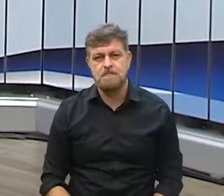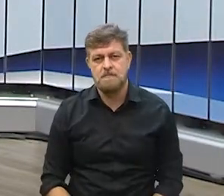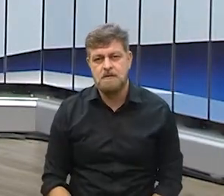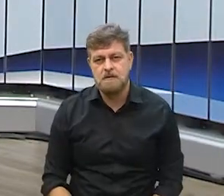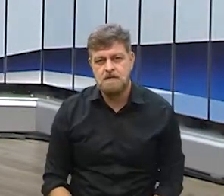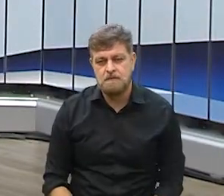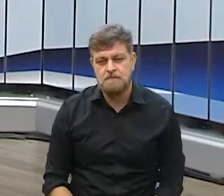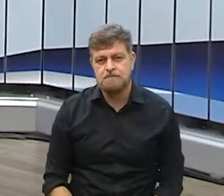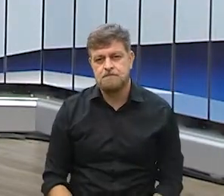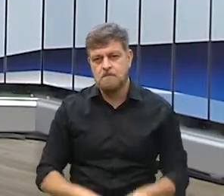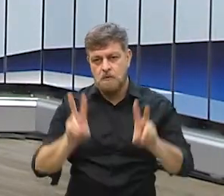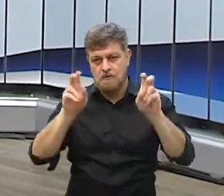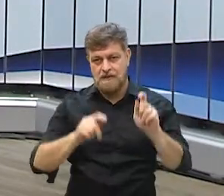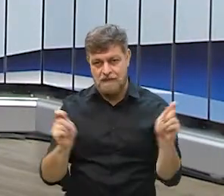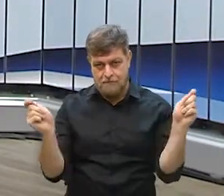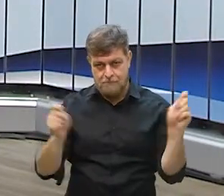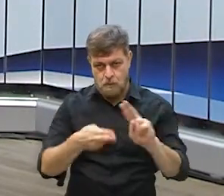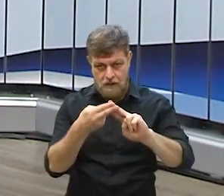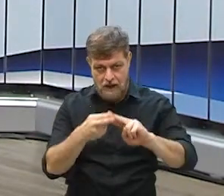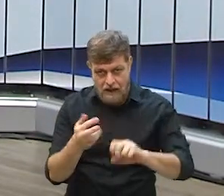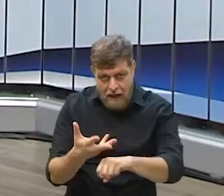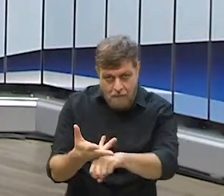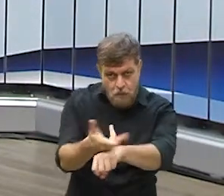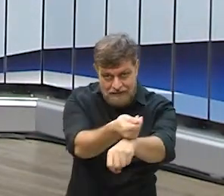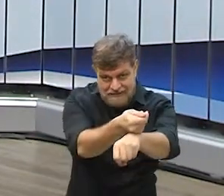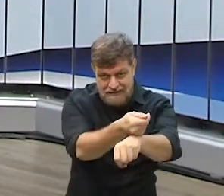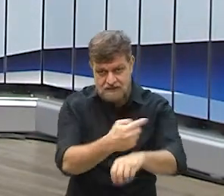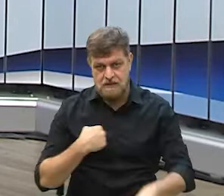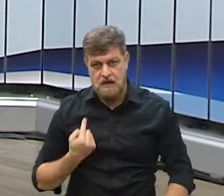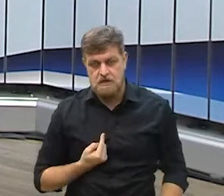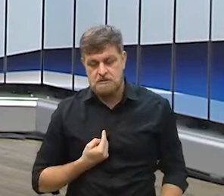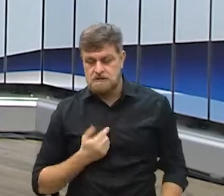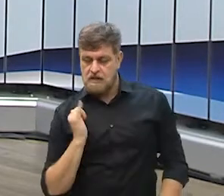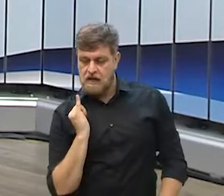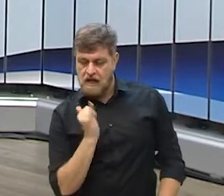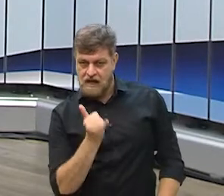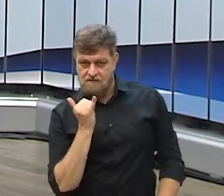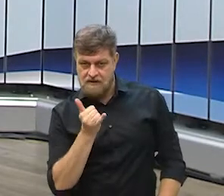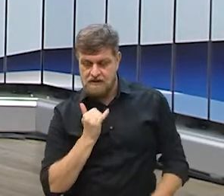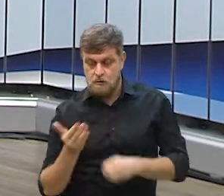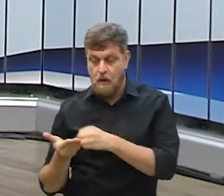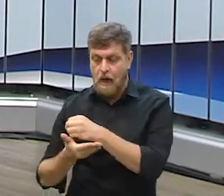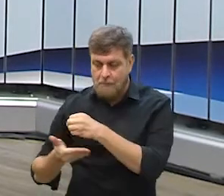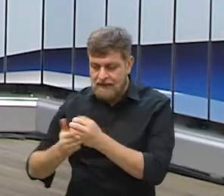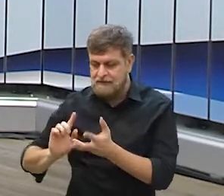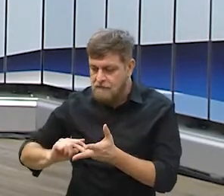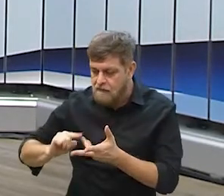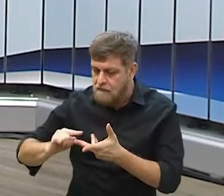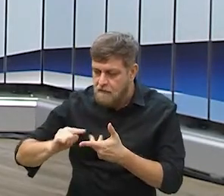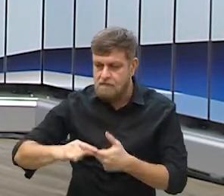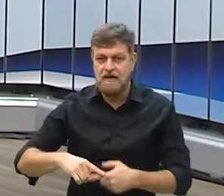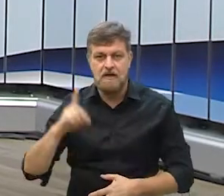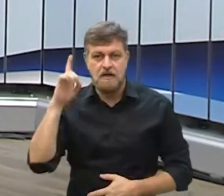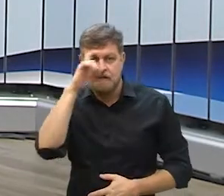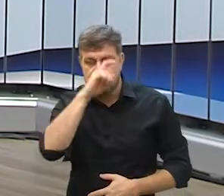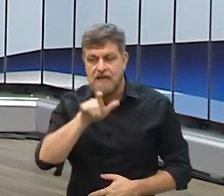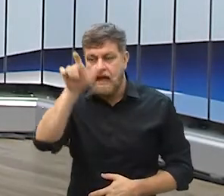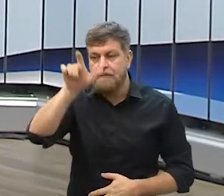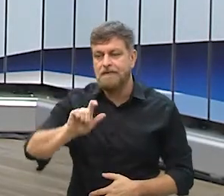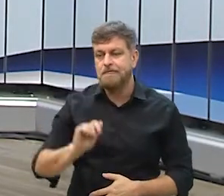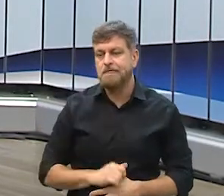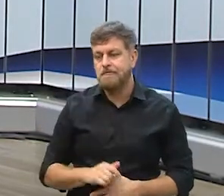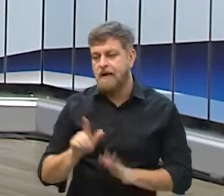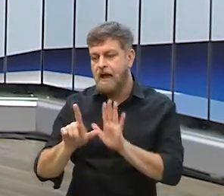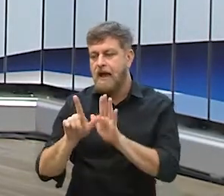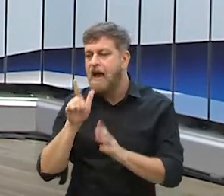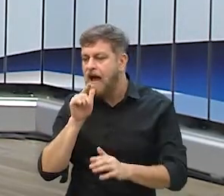Sobre as potencialidades, então. A gente está falando aqui sobre necessidades básicas, então dificuldade para você pagar a conta